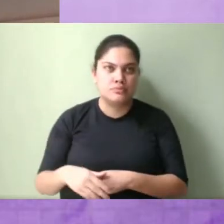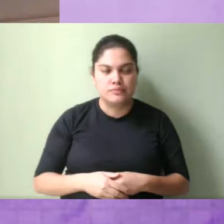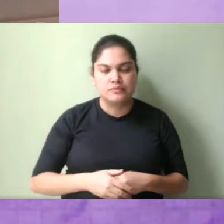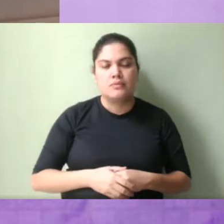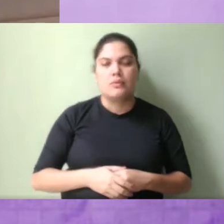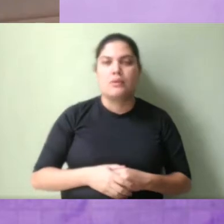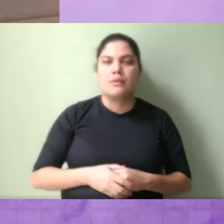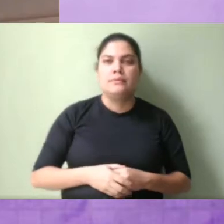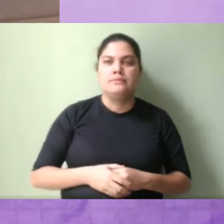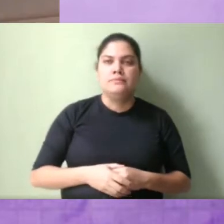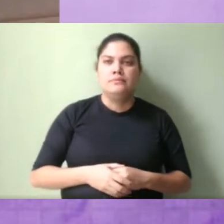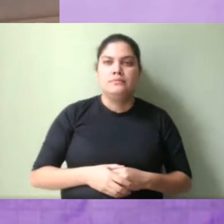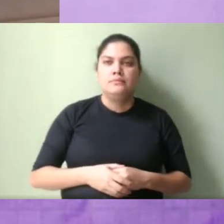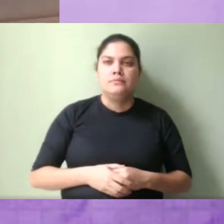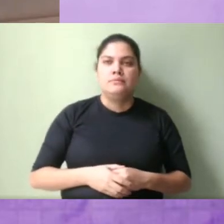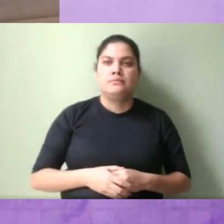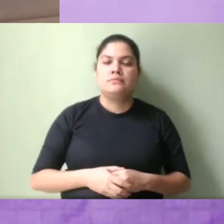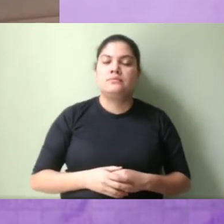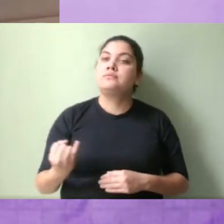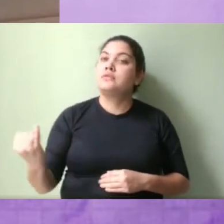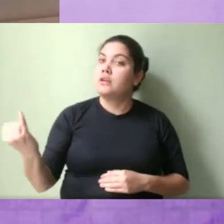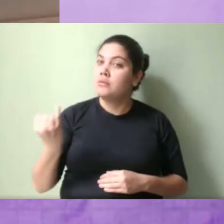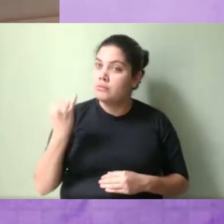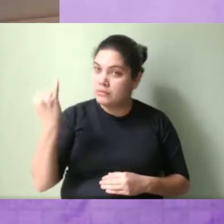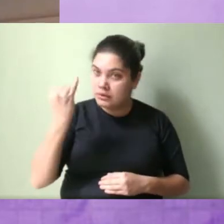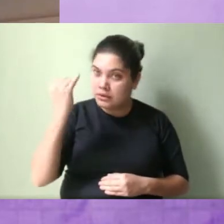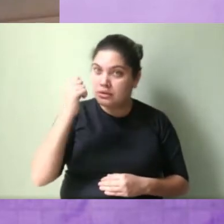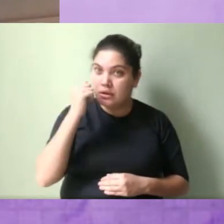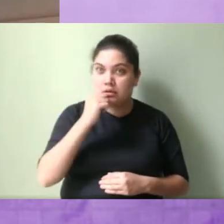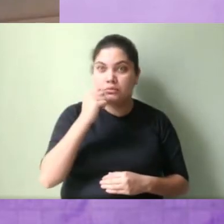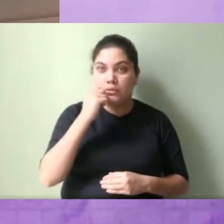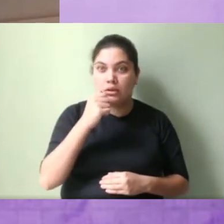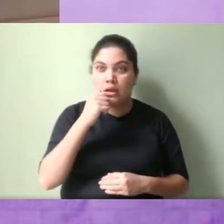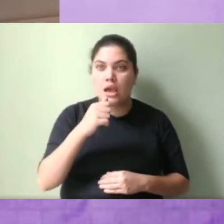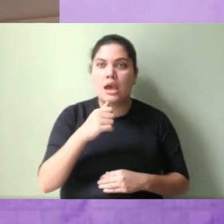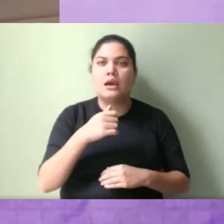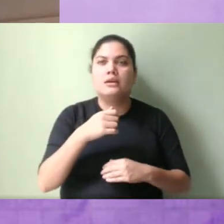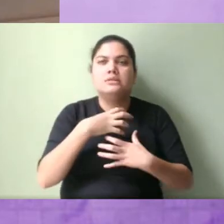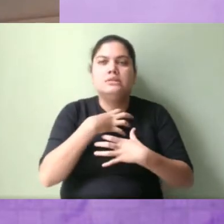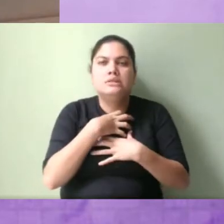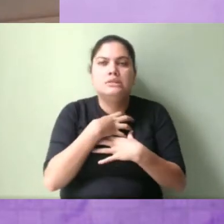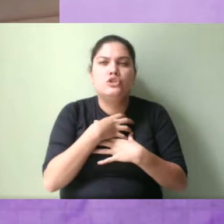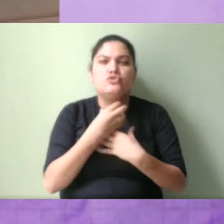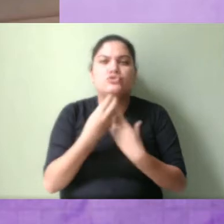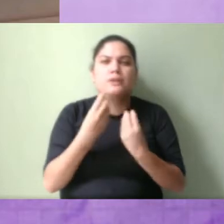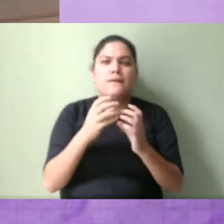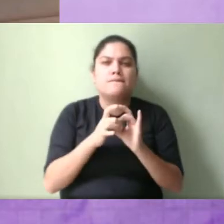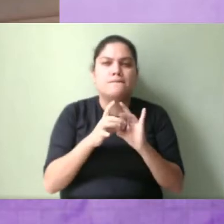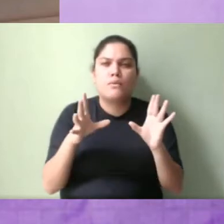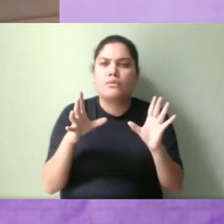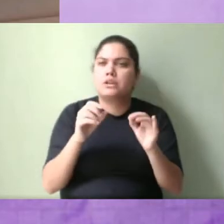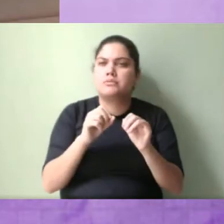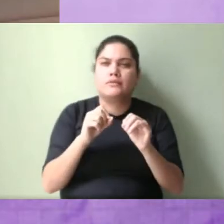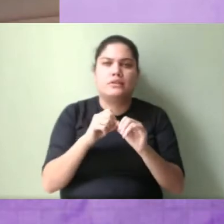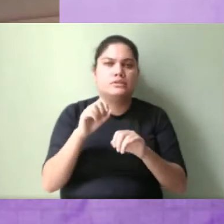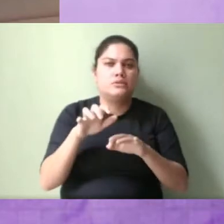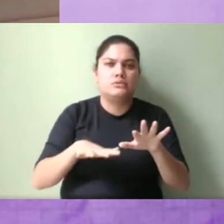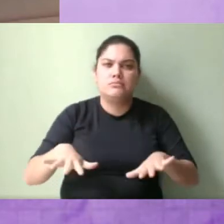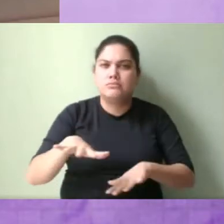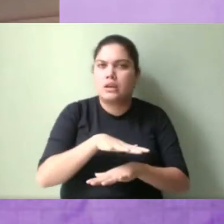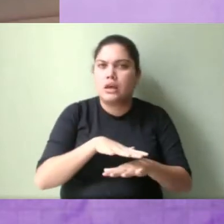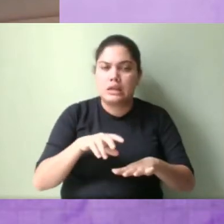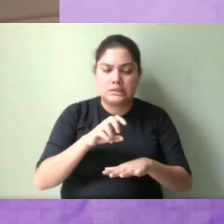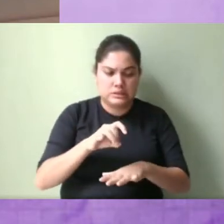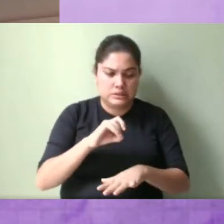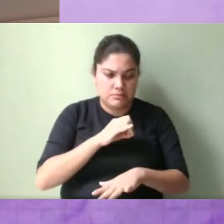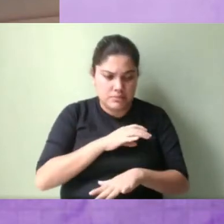grupo deles, eles vão ser com quem é mais fraco, com quem está em desvantagem, né? Então, é importante que as mulheres